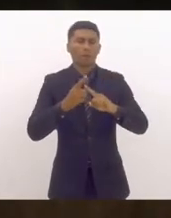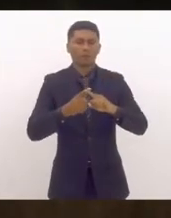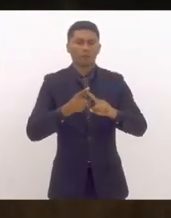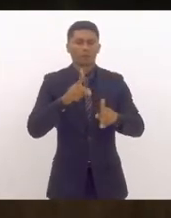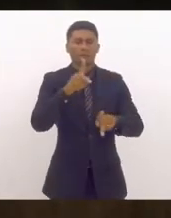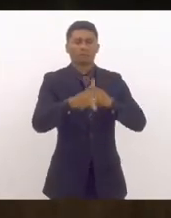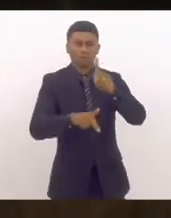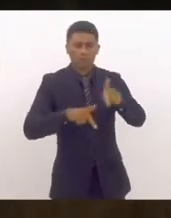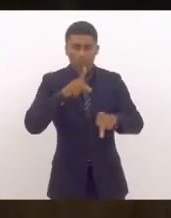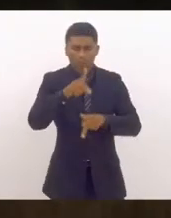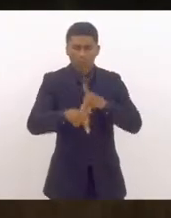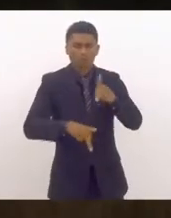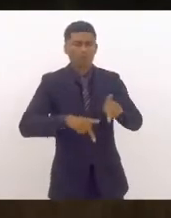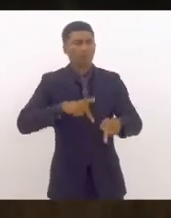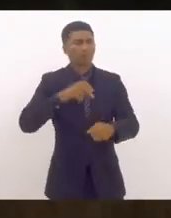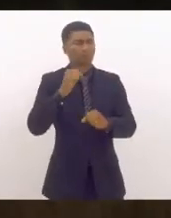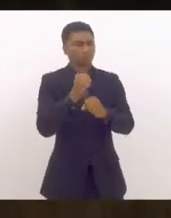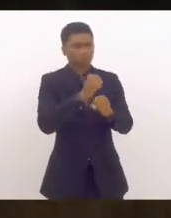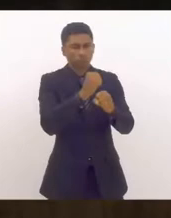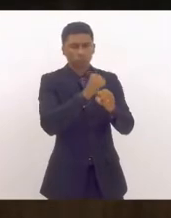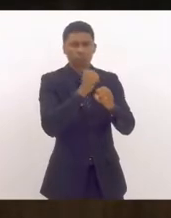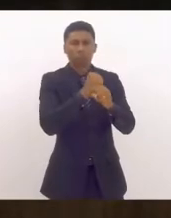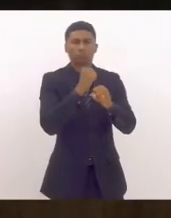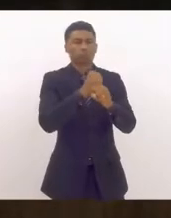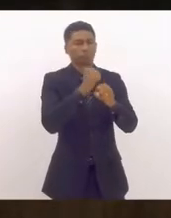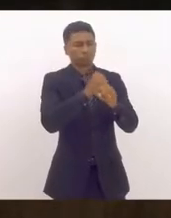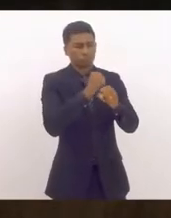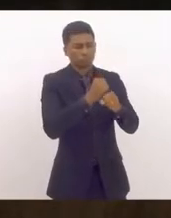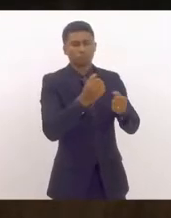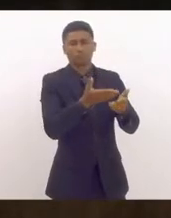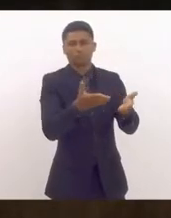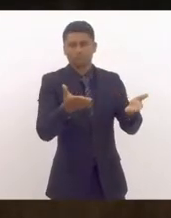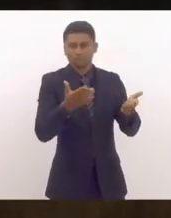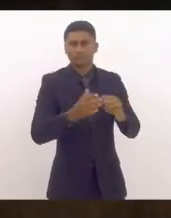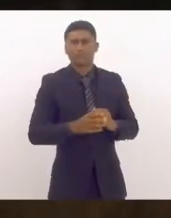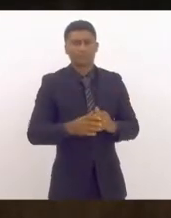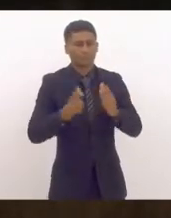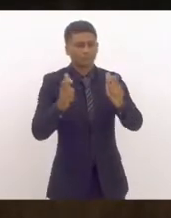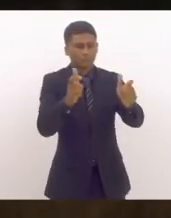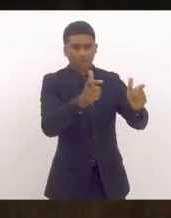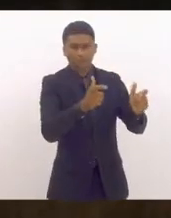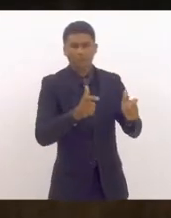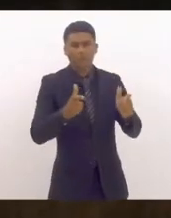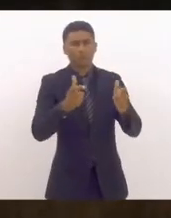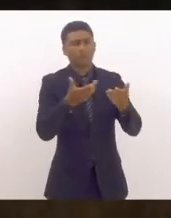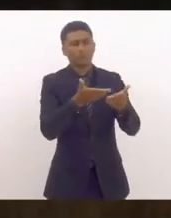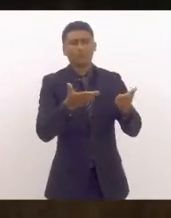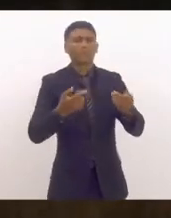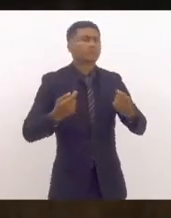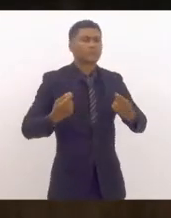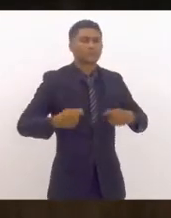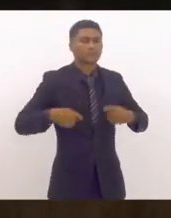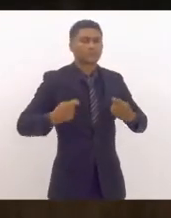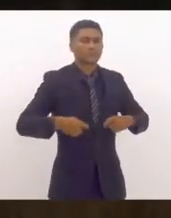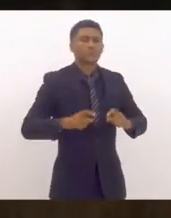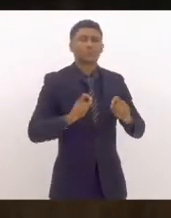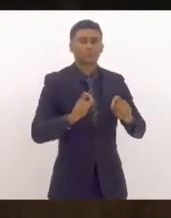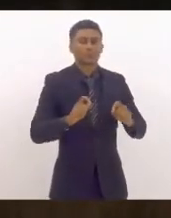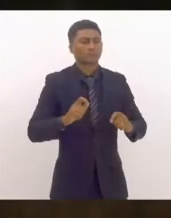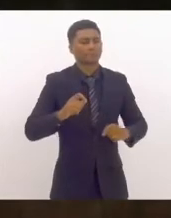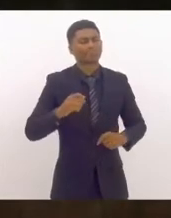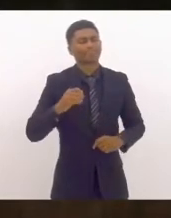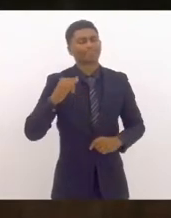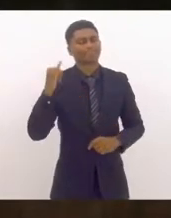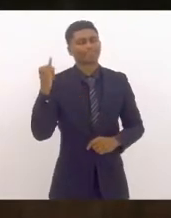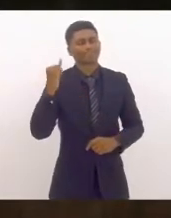popular também para sobrevivência e moradia digna dentro desses espaços precisam ser colocados como potência